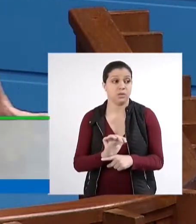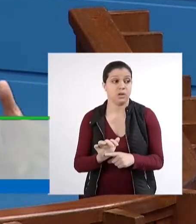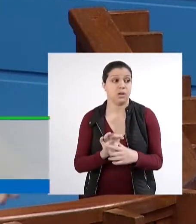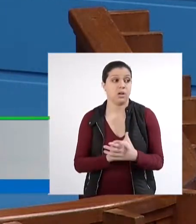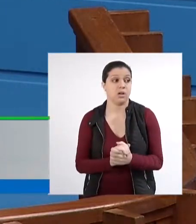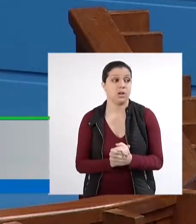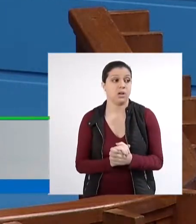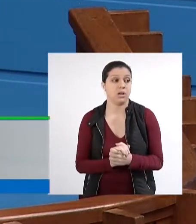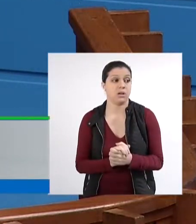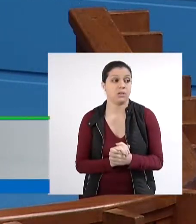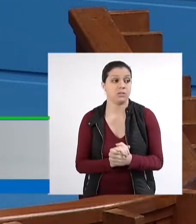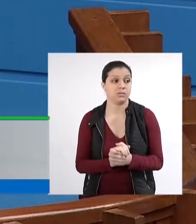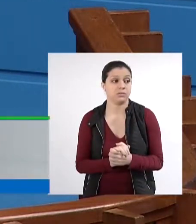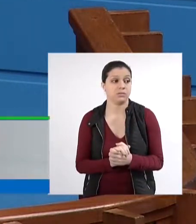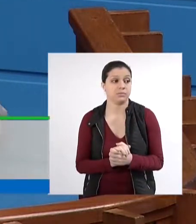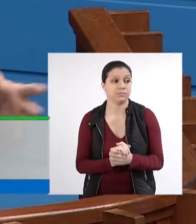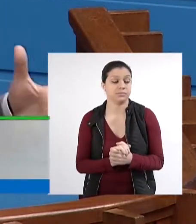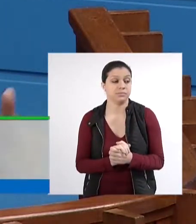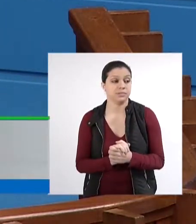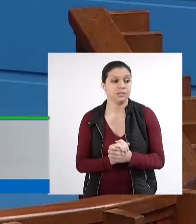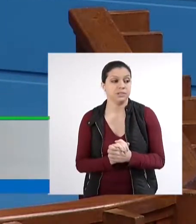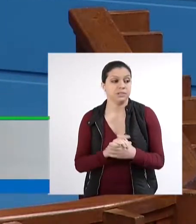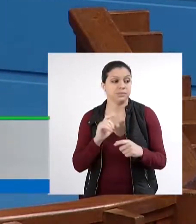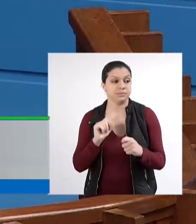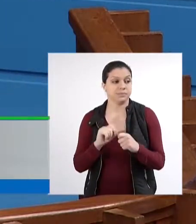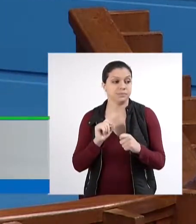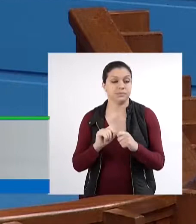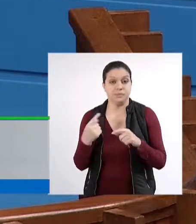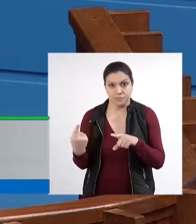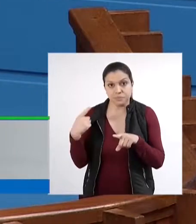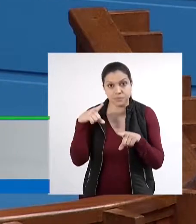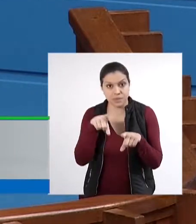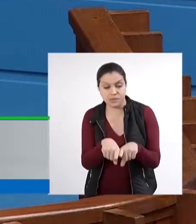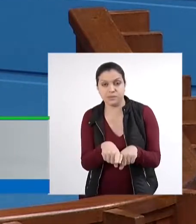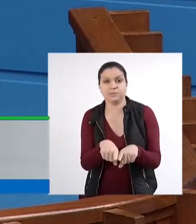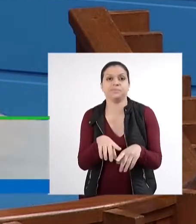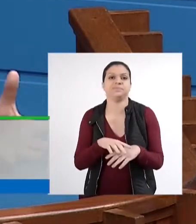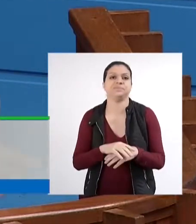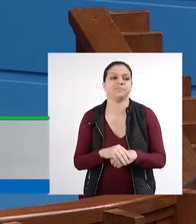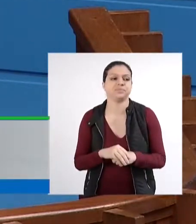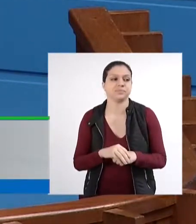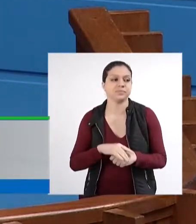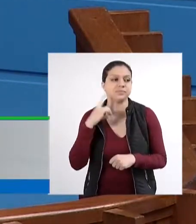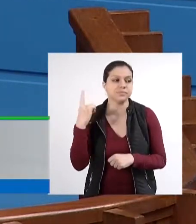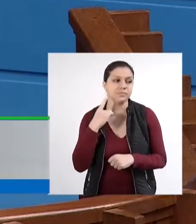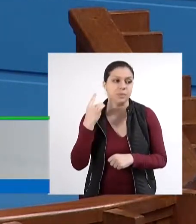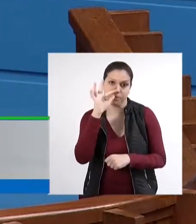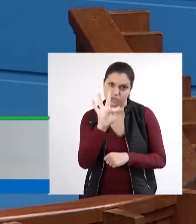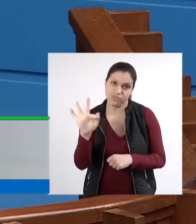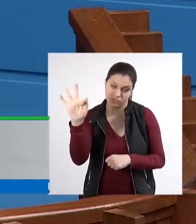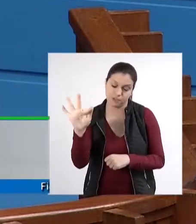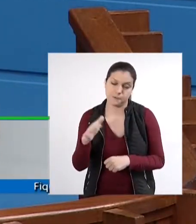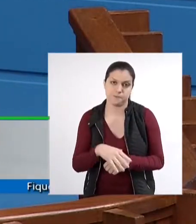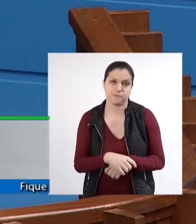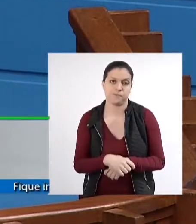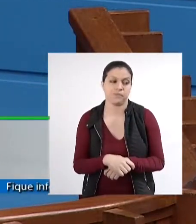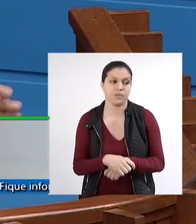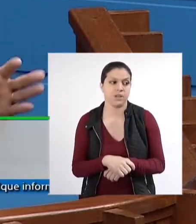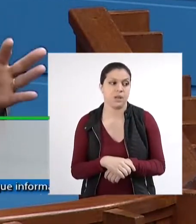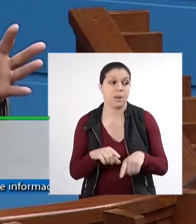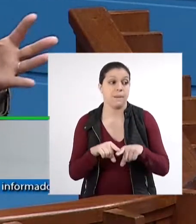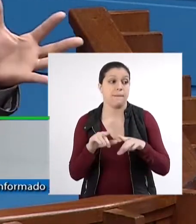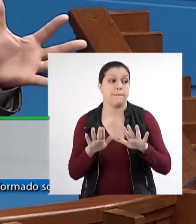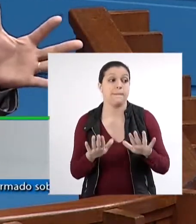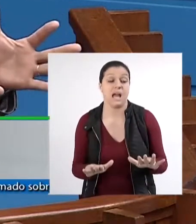fizeram as suas dobradinhas, fizeram as suas parcerias com deputados federais.